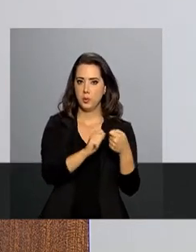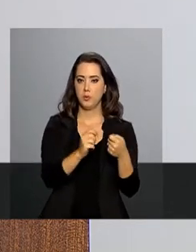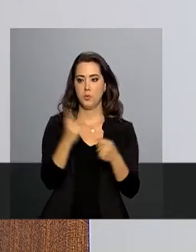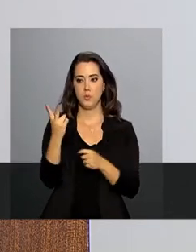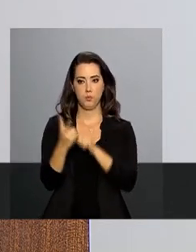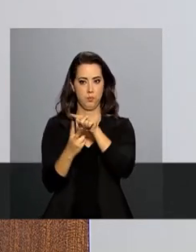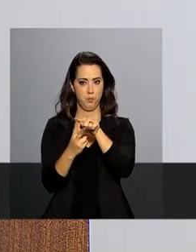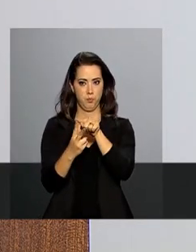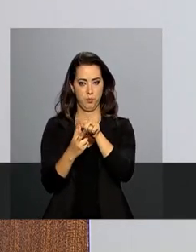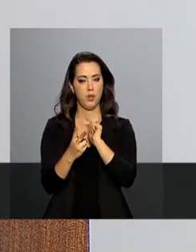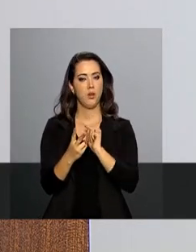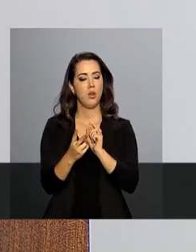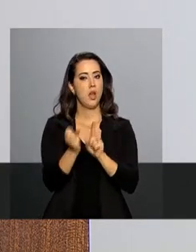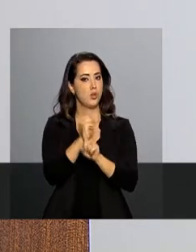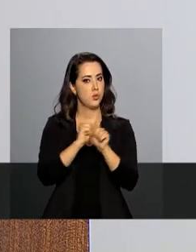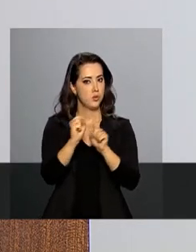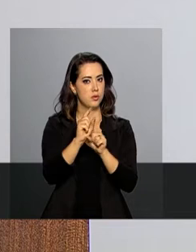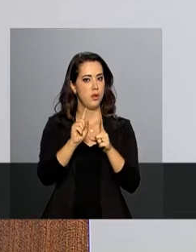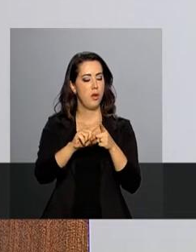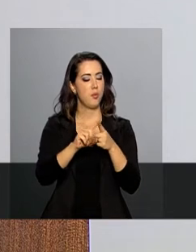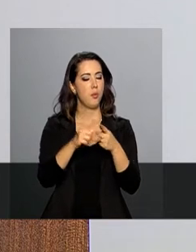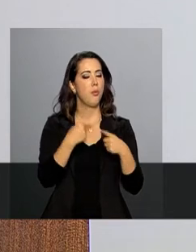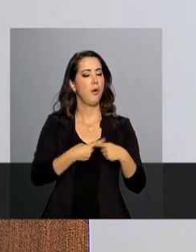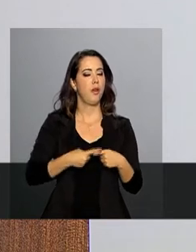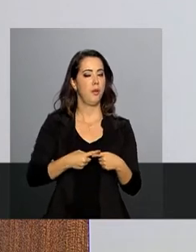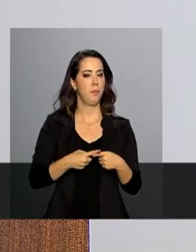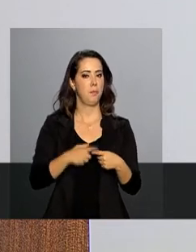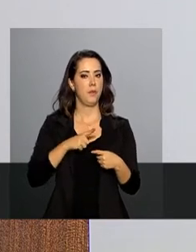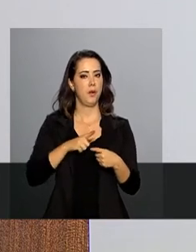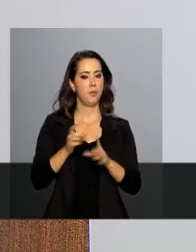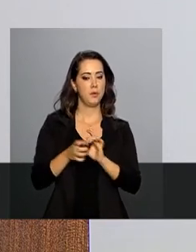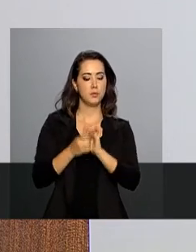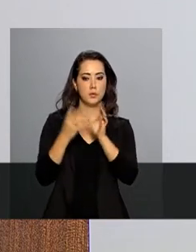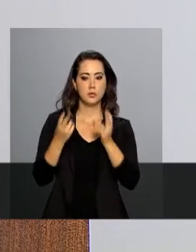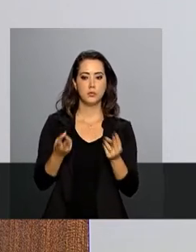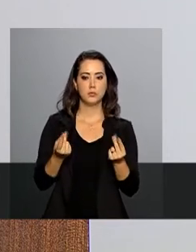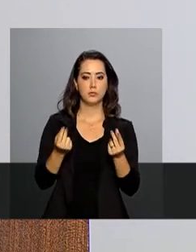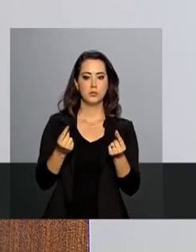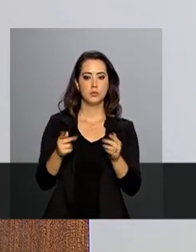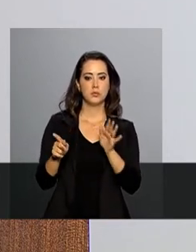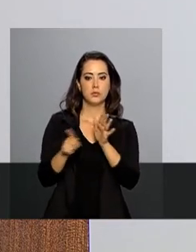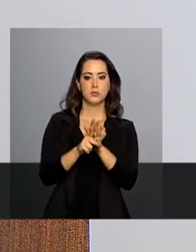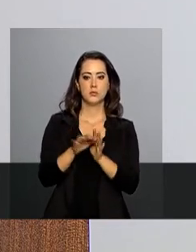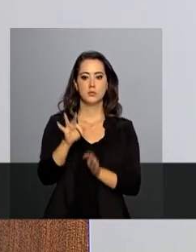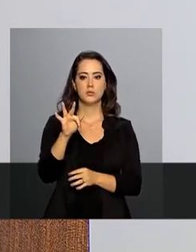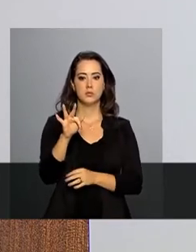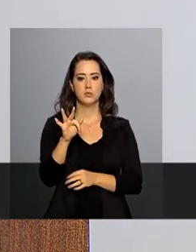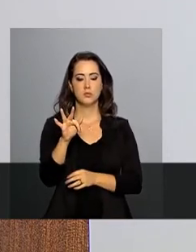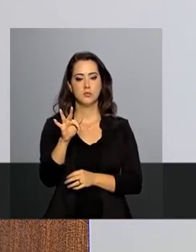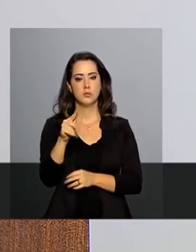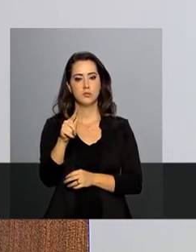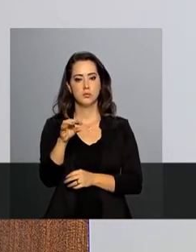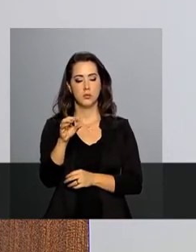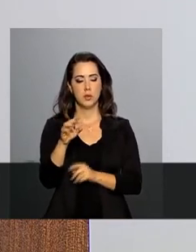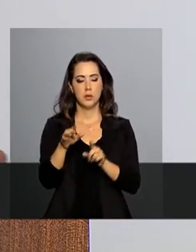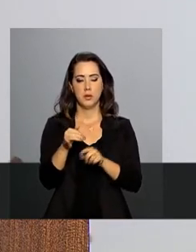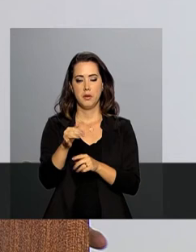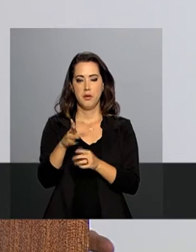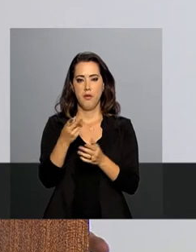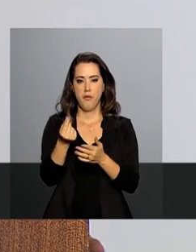é aquela derivada da liberação de valores que estavam por assim dizer